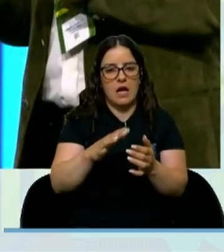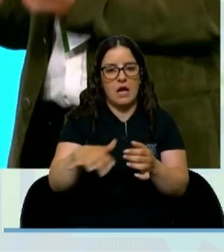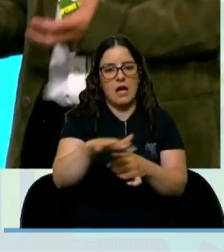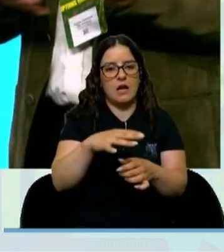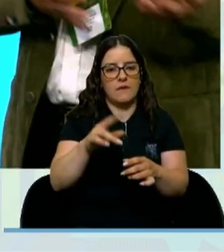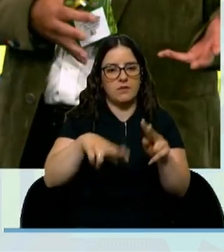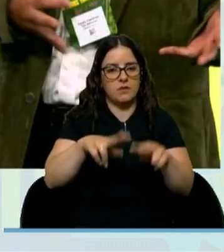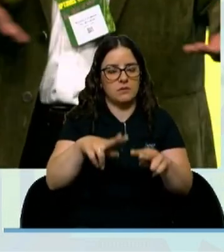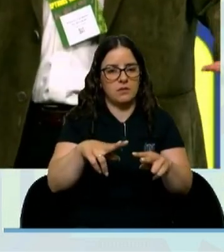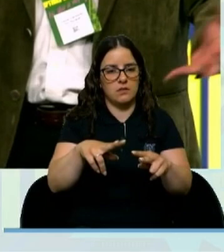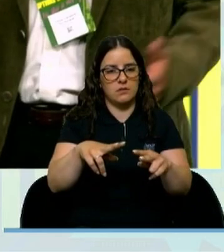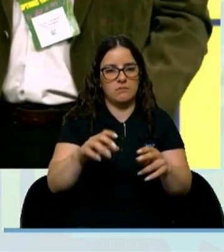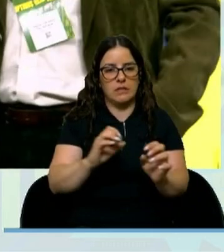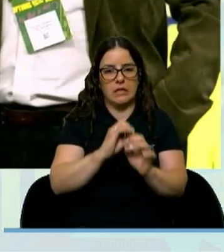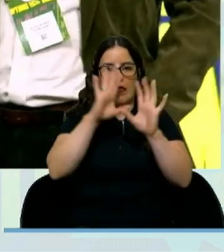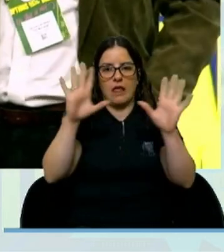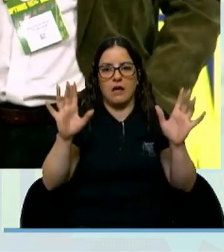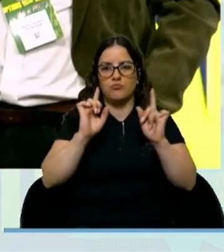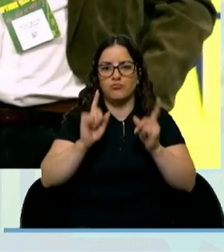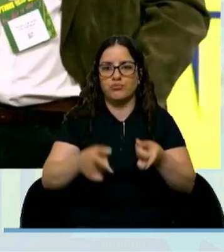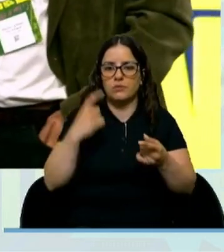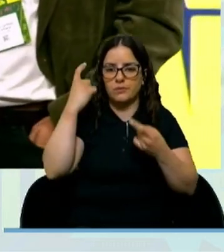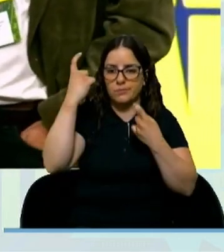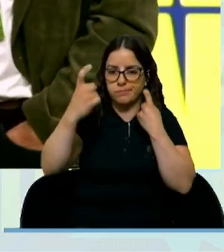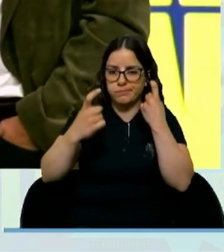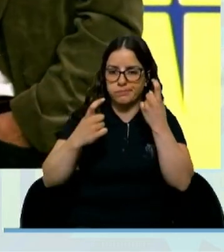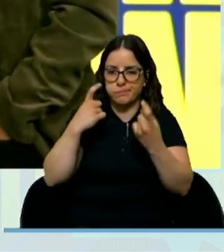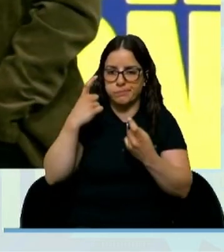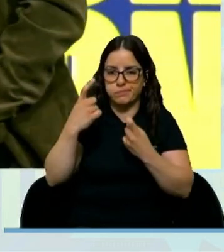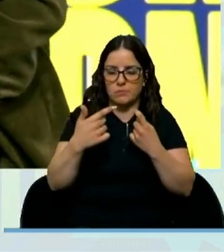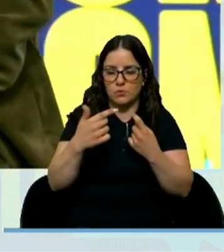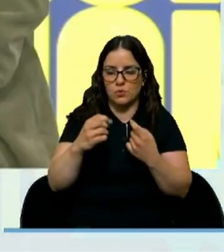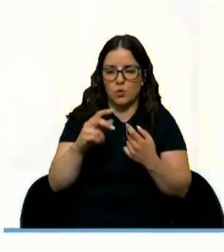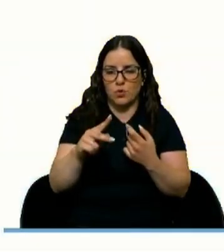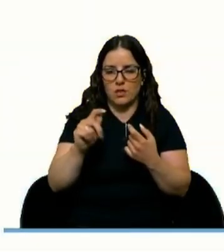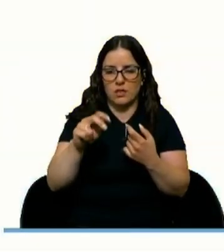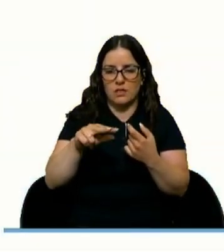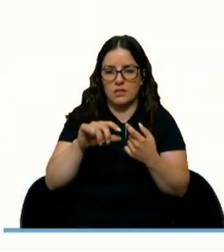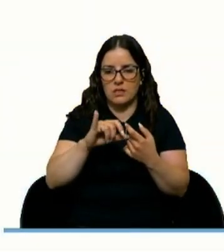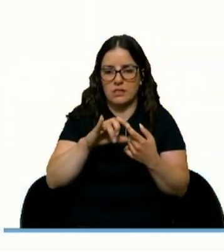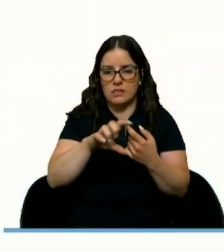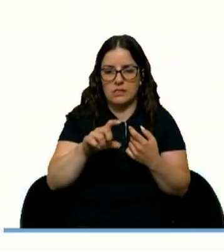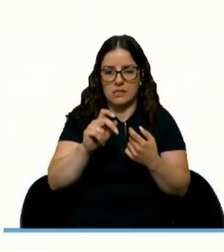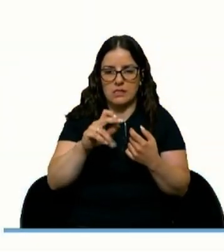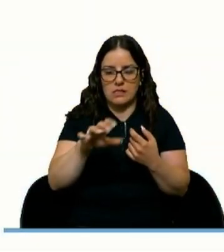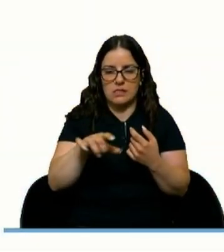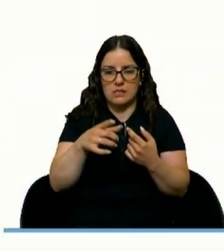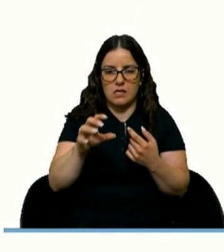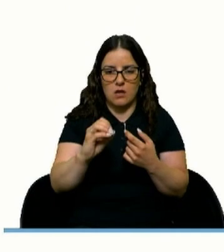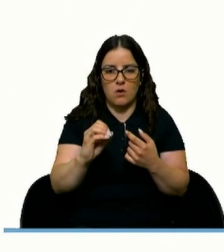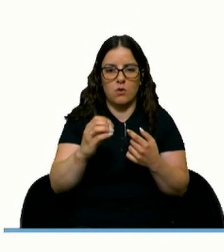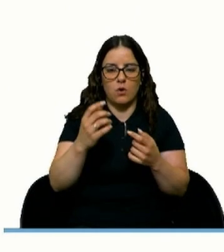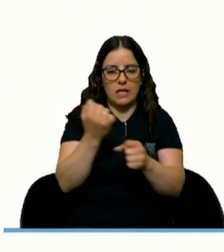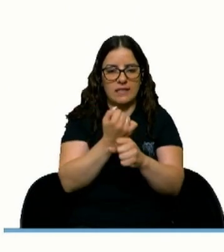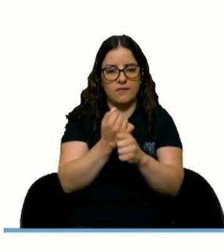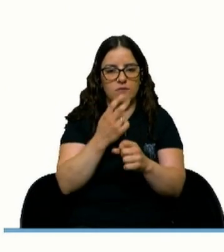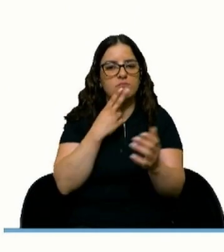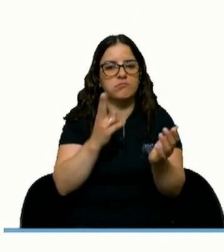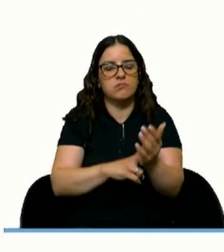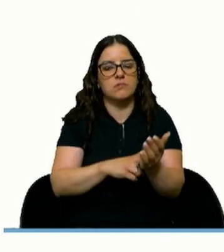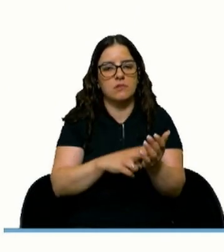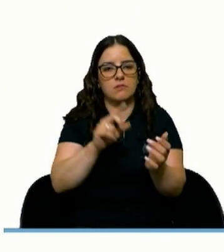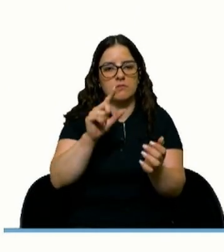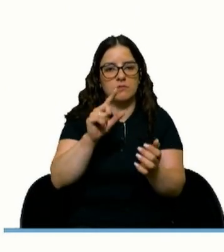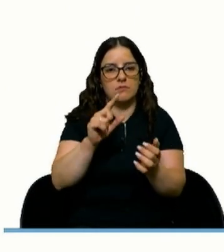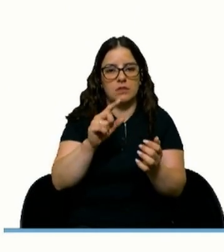naturalmente, vamos começar a pensar em tokenização dos ativos reais e de qualquer tipo de direitos. No dia em que isso